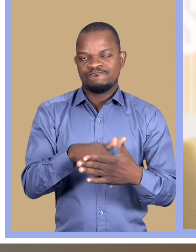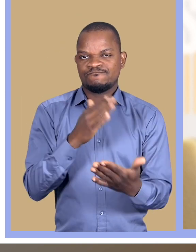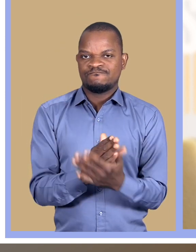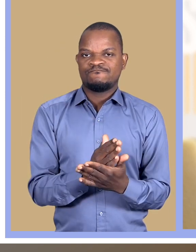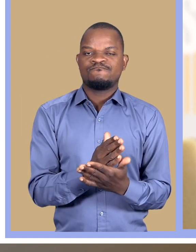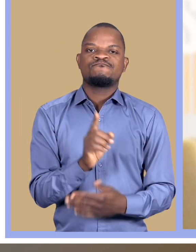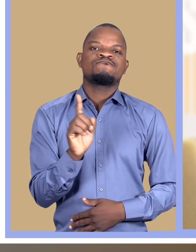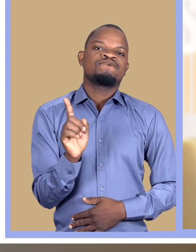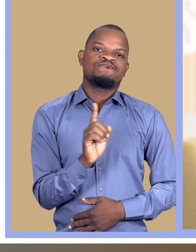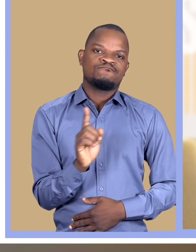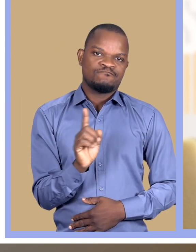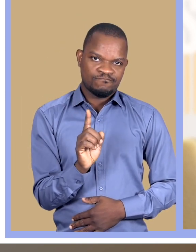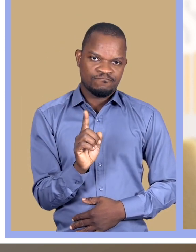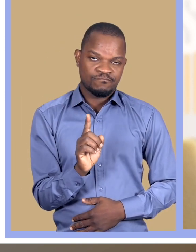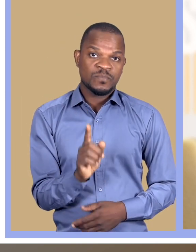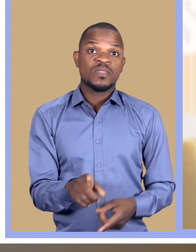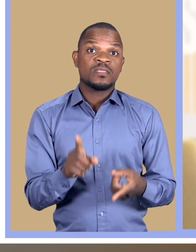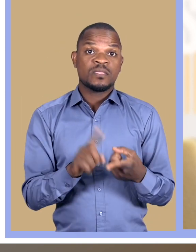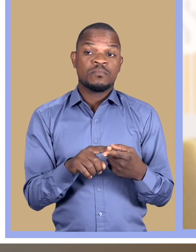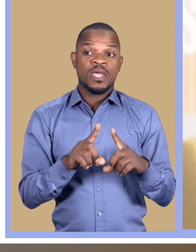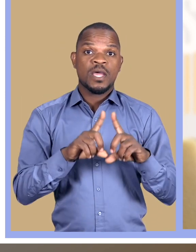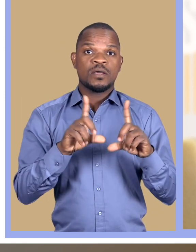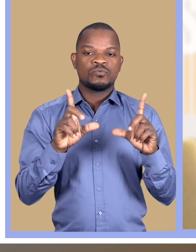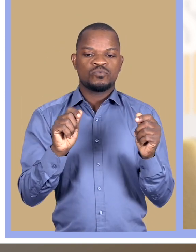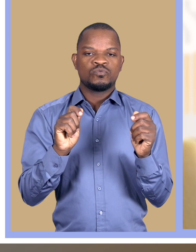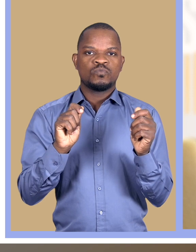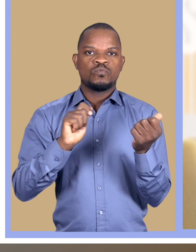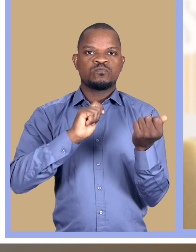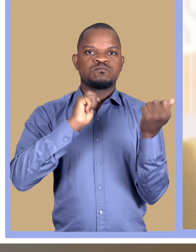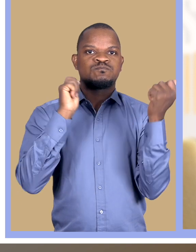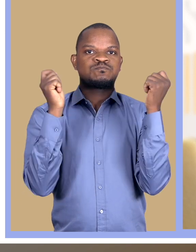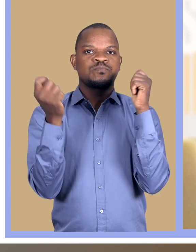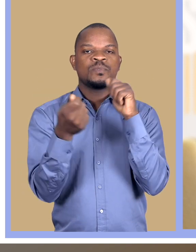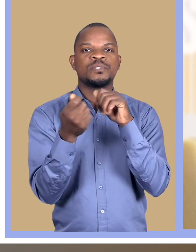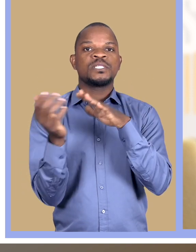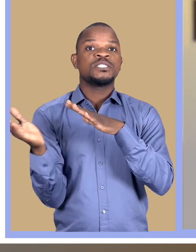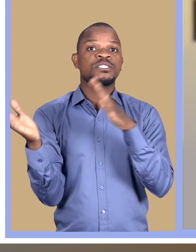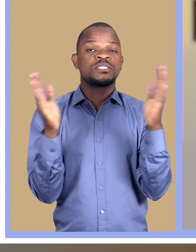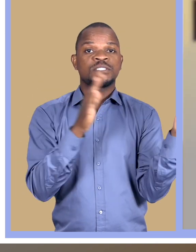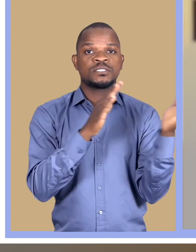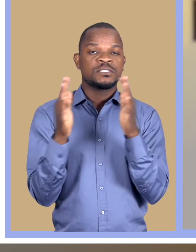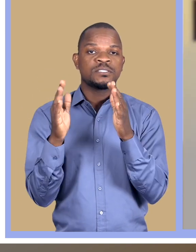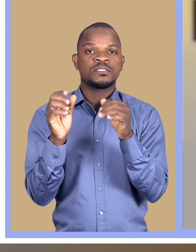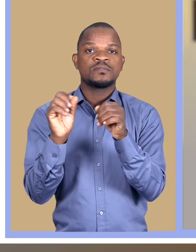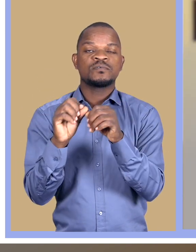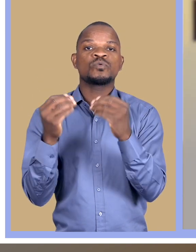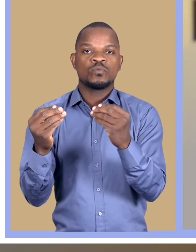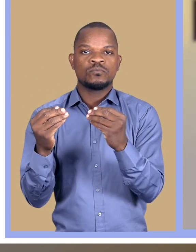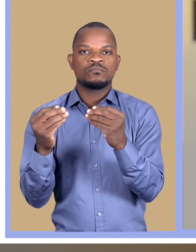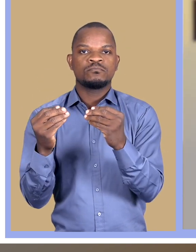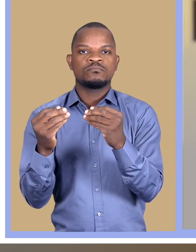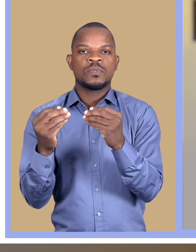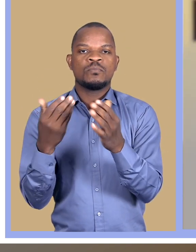refletida na nossa sociedade. Logo, a questão climática, a questão das mudanças climáticas só é efeito ou